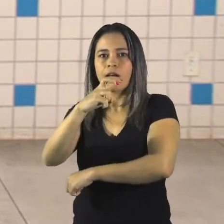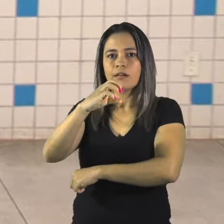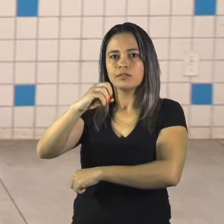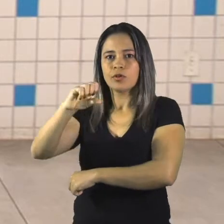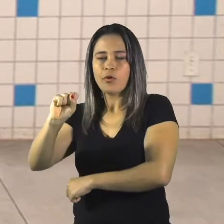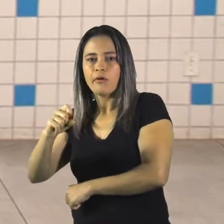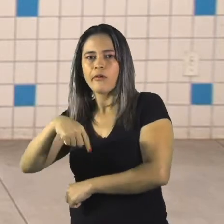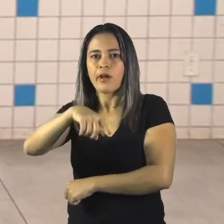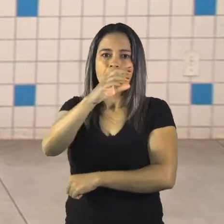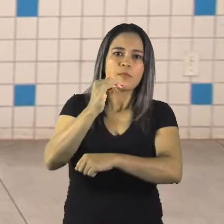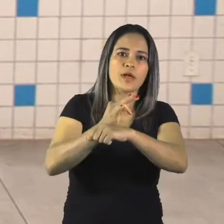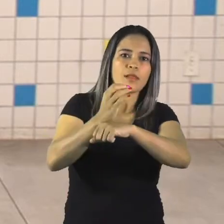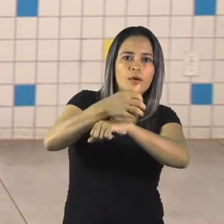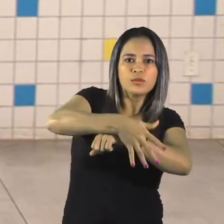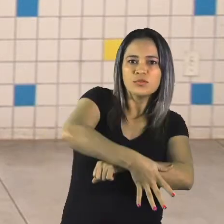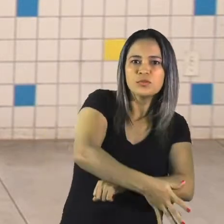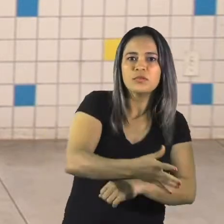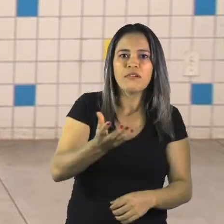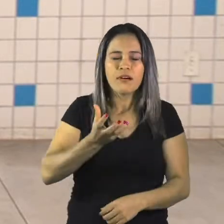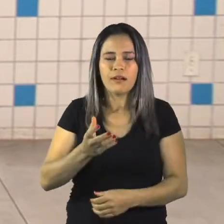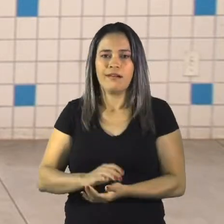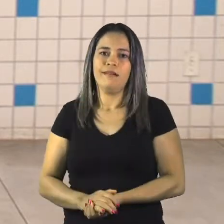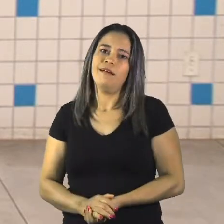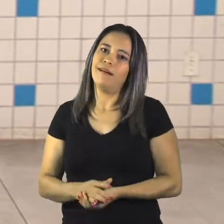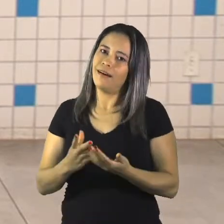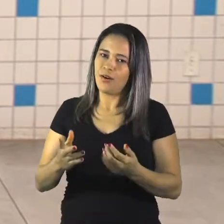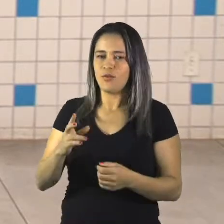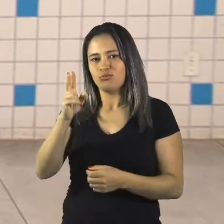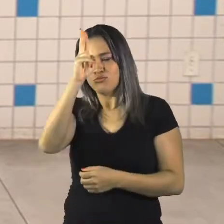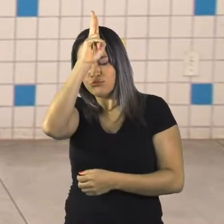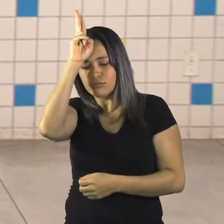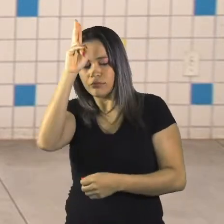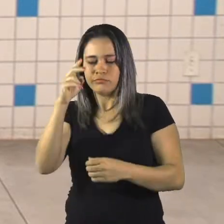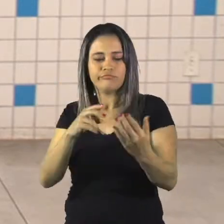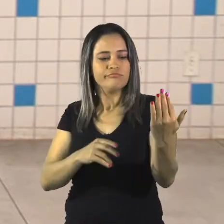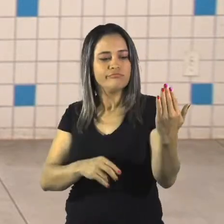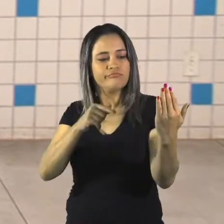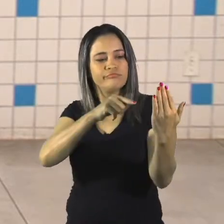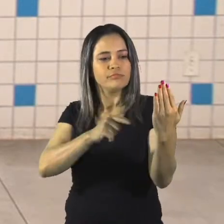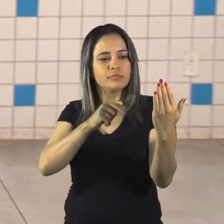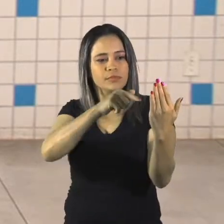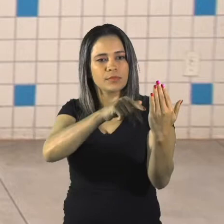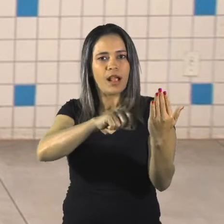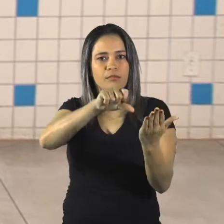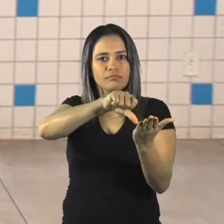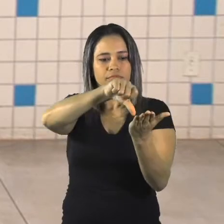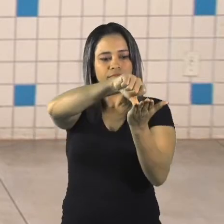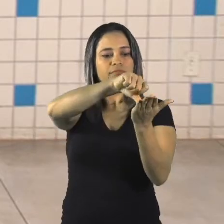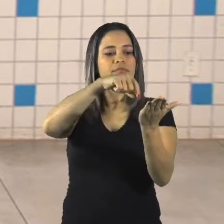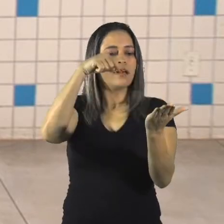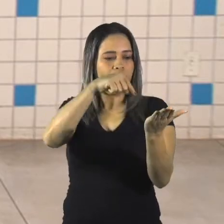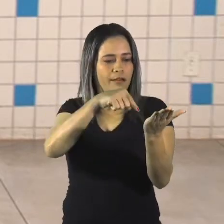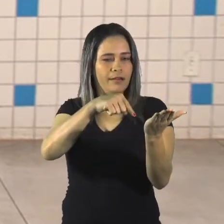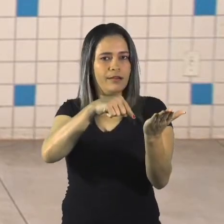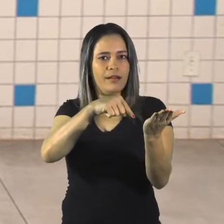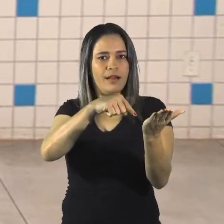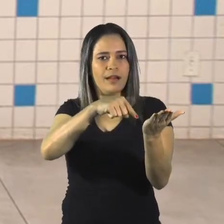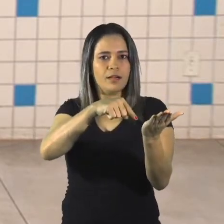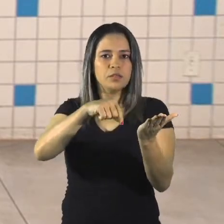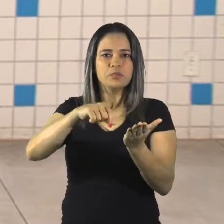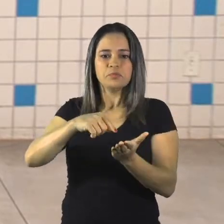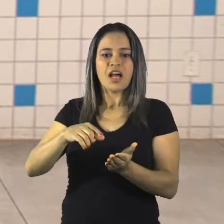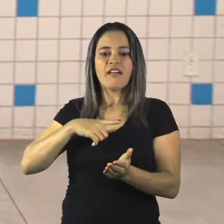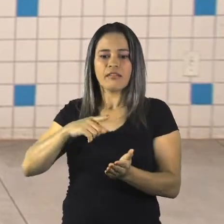para Taquarussu, e aí ele bota o destino dele lá no mapa, e aí ele